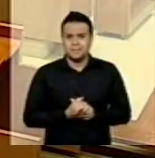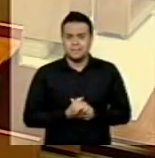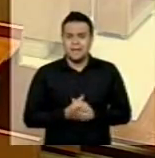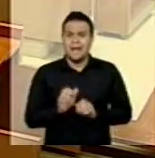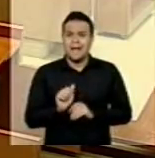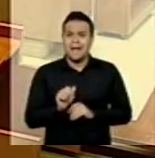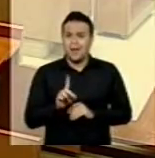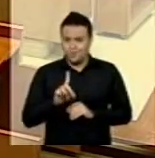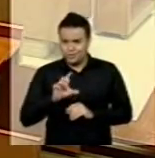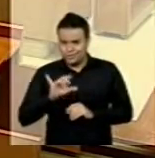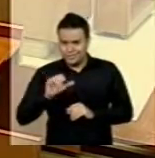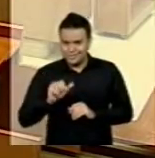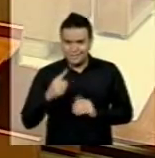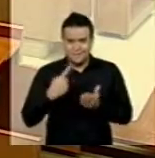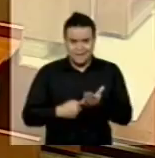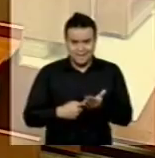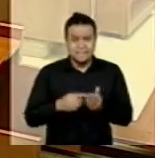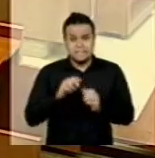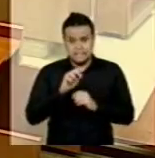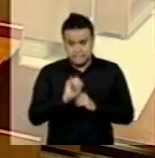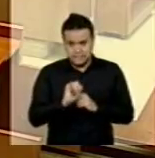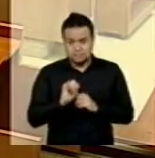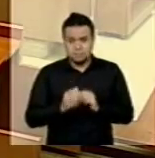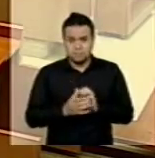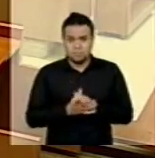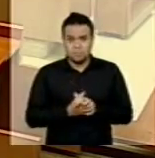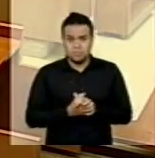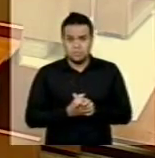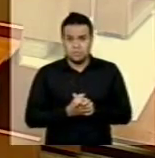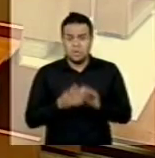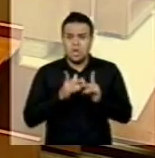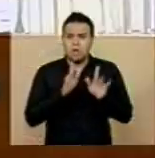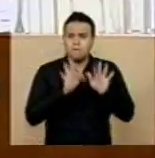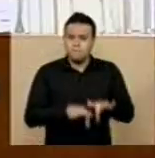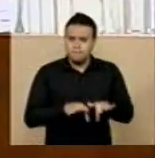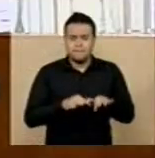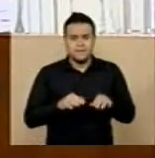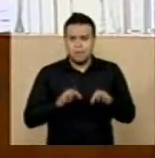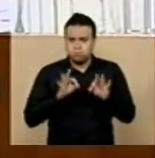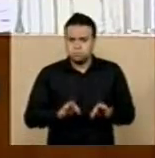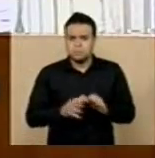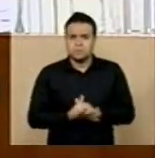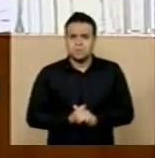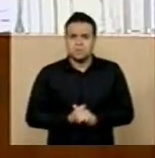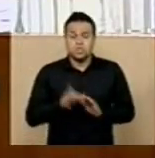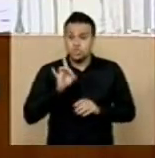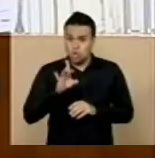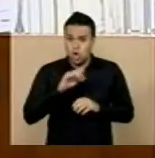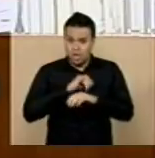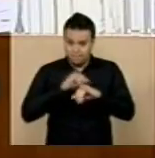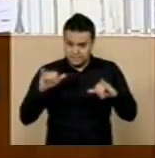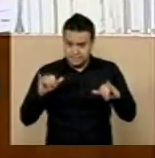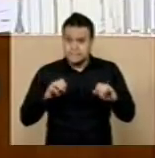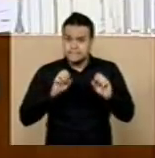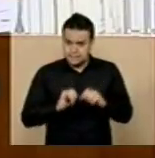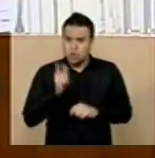audiências marcadas a então, partir da hora em que geralmente se encerrada a sessão. É. Então, apenas avisando que se